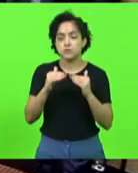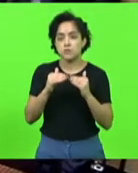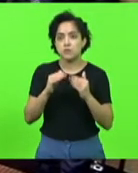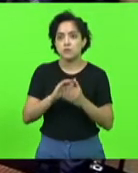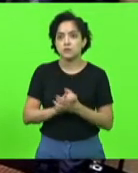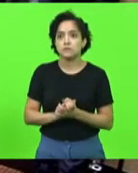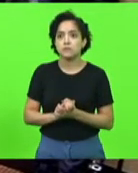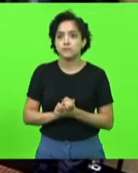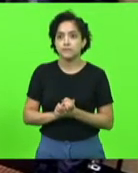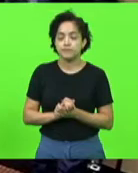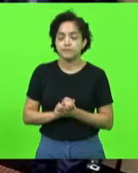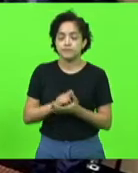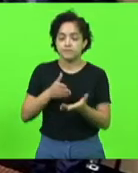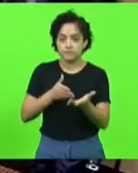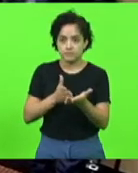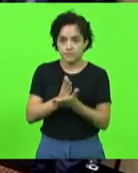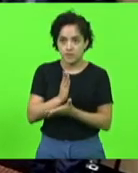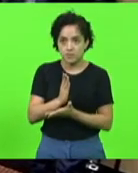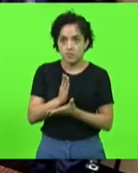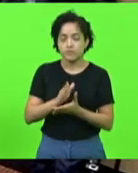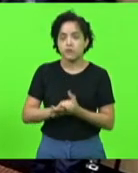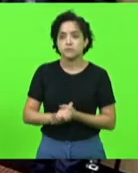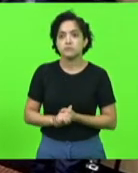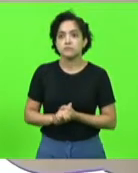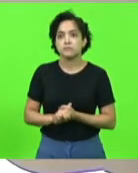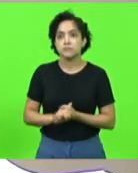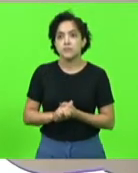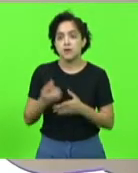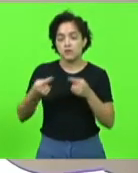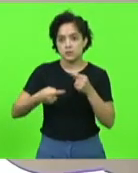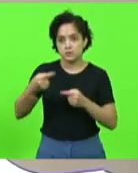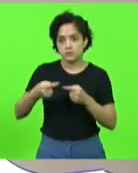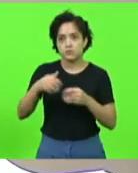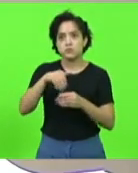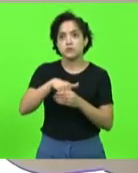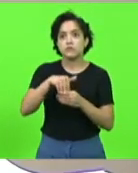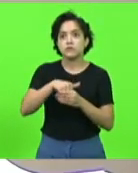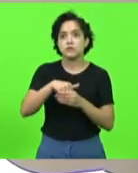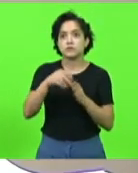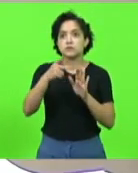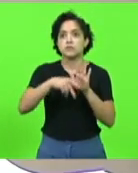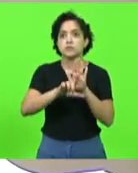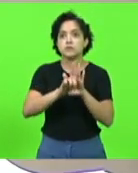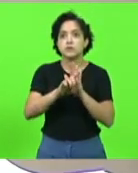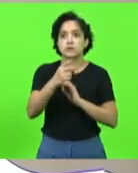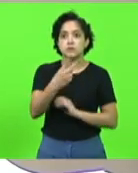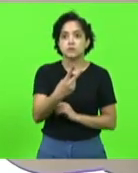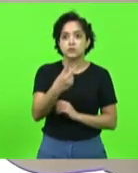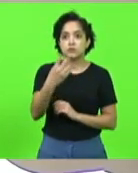encontram. Aprovado por unanimidade. Discussão e votação em turno único do projeto de lei